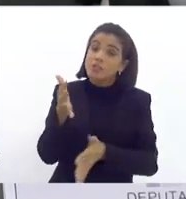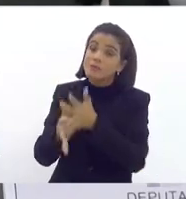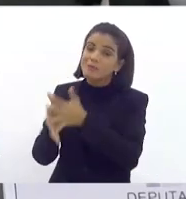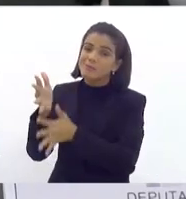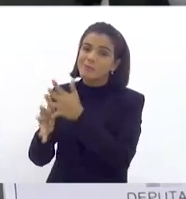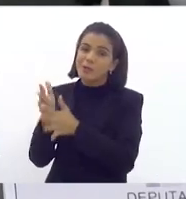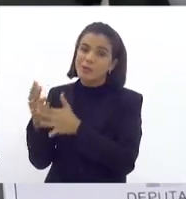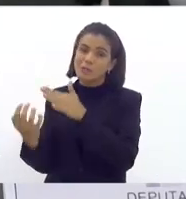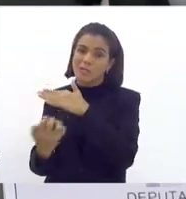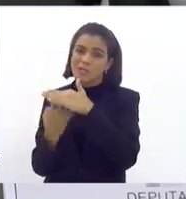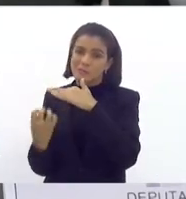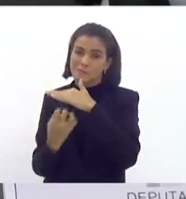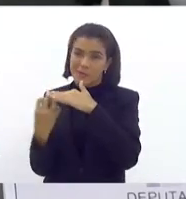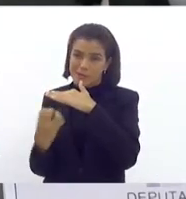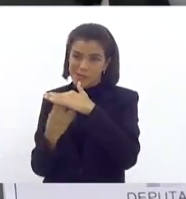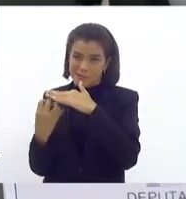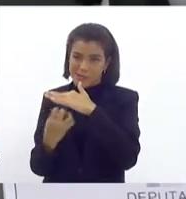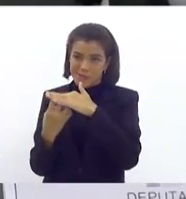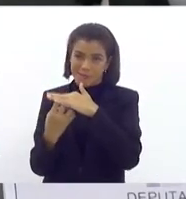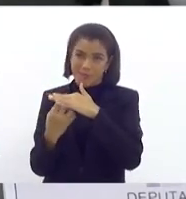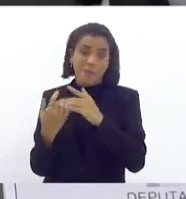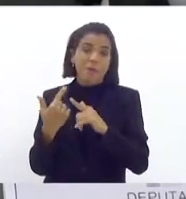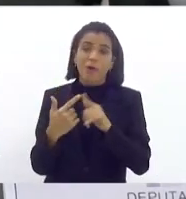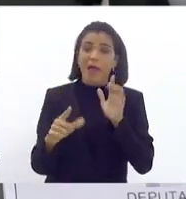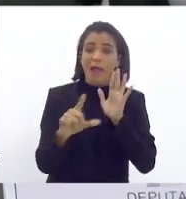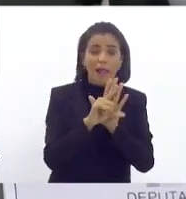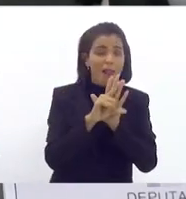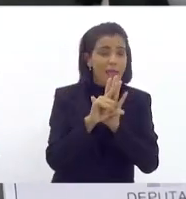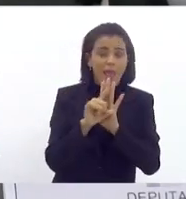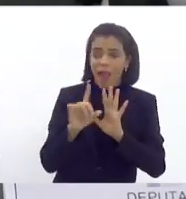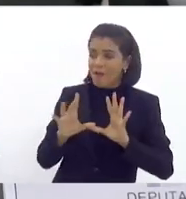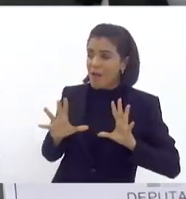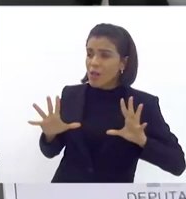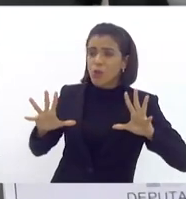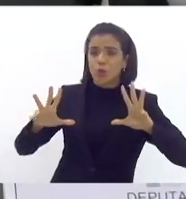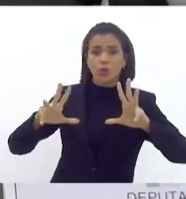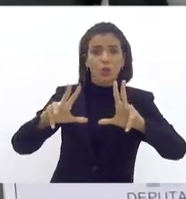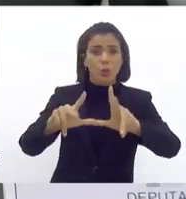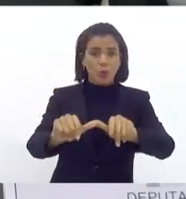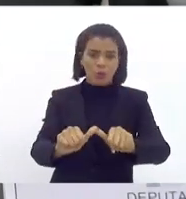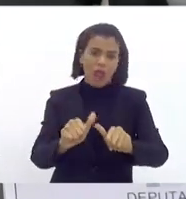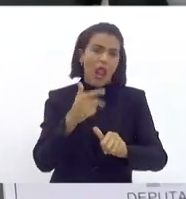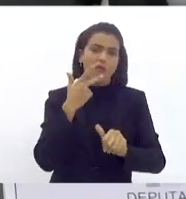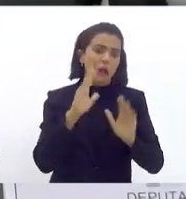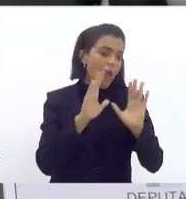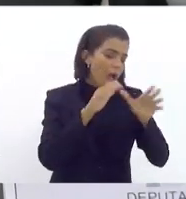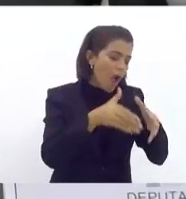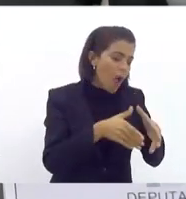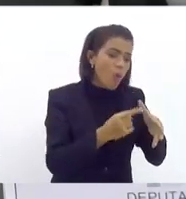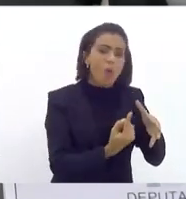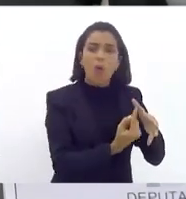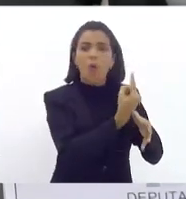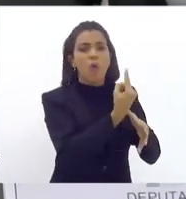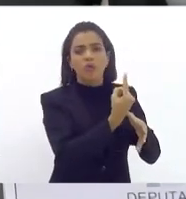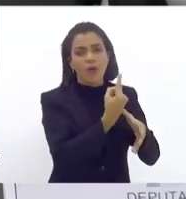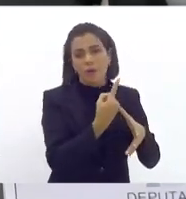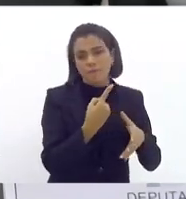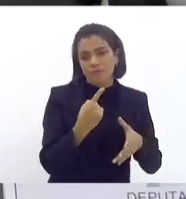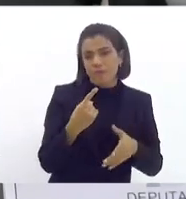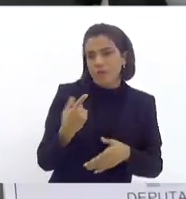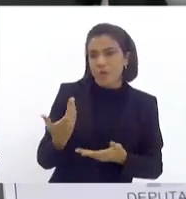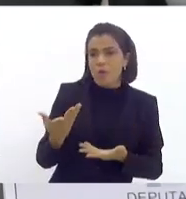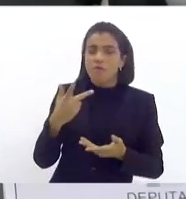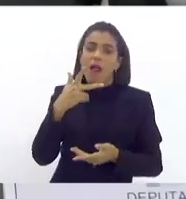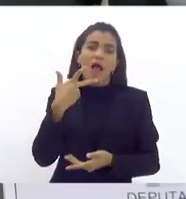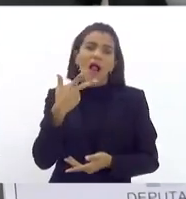na interpretação, ela pega a todos. Ela não faz essa distinção. Ah, são aqueles que vão receber o lixo leve,